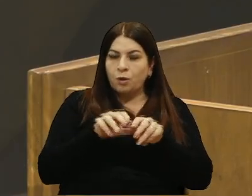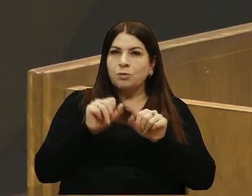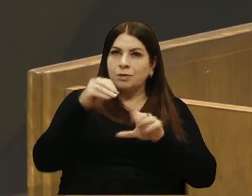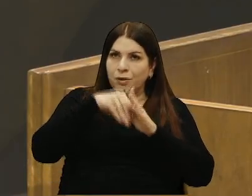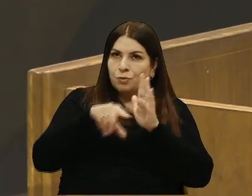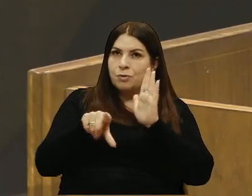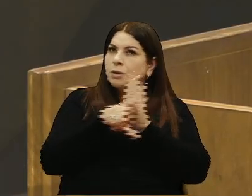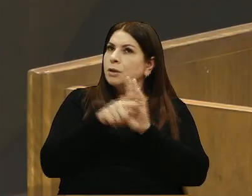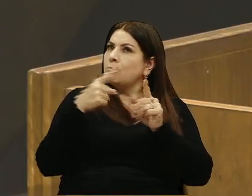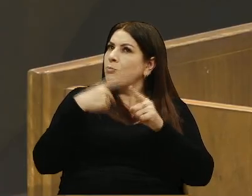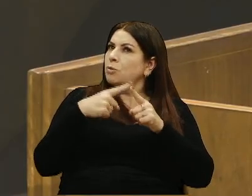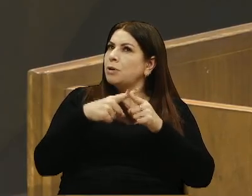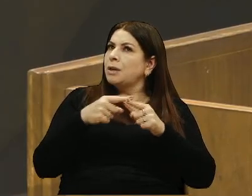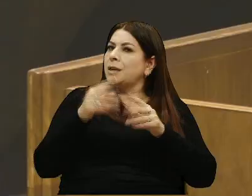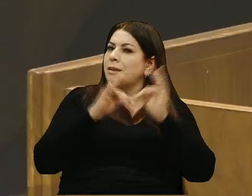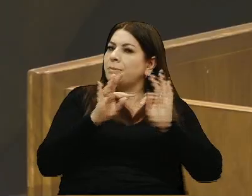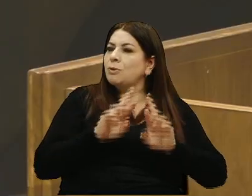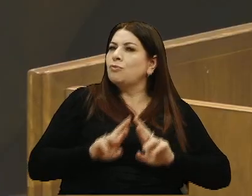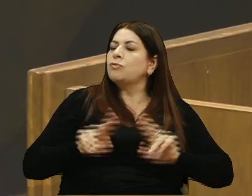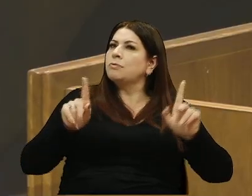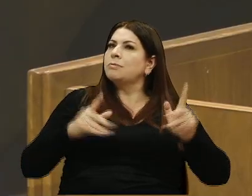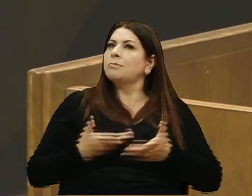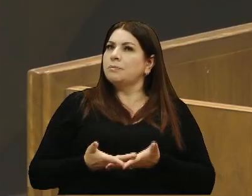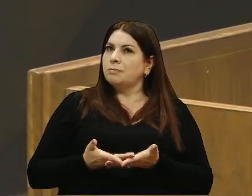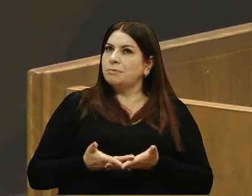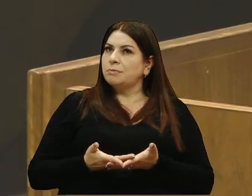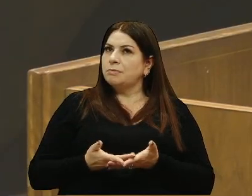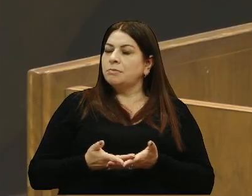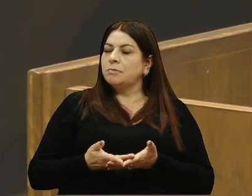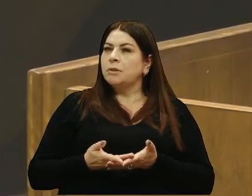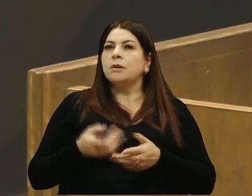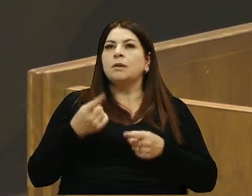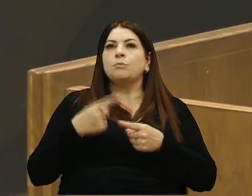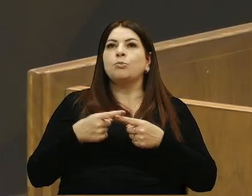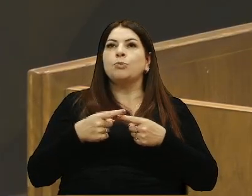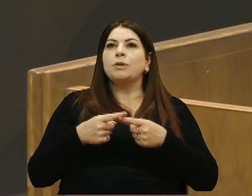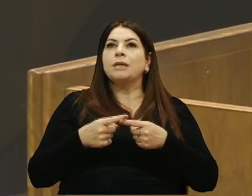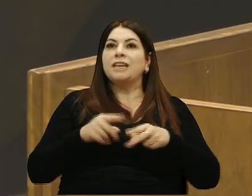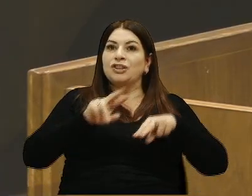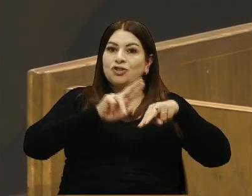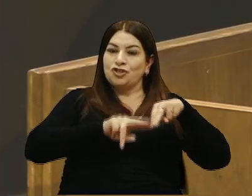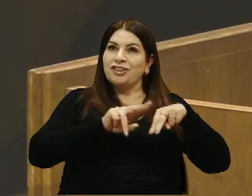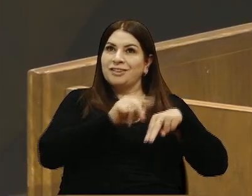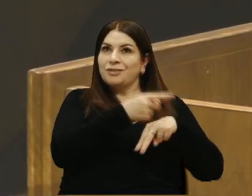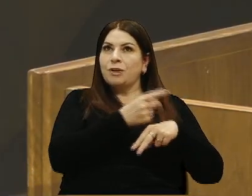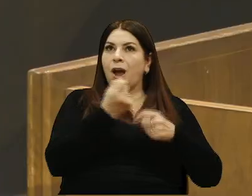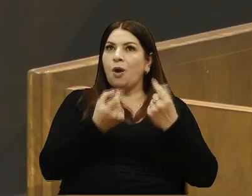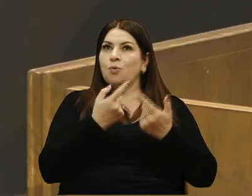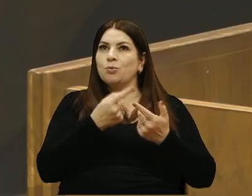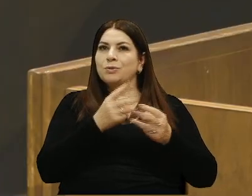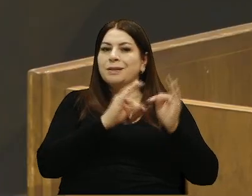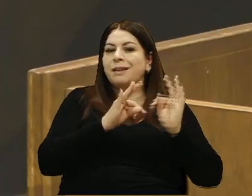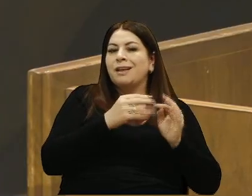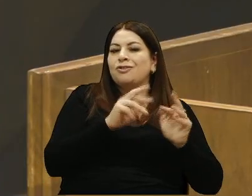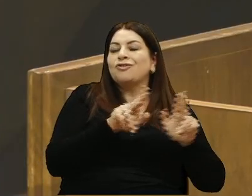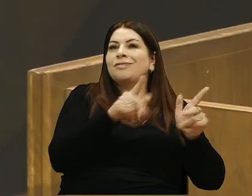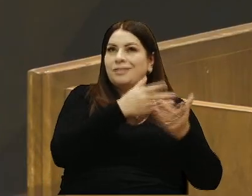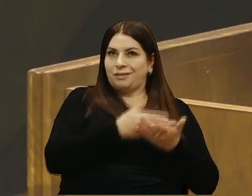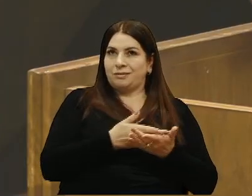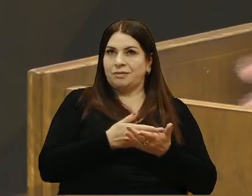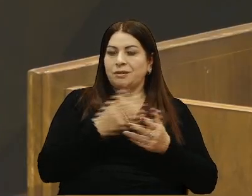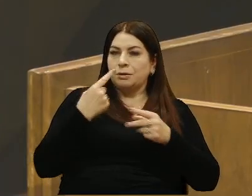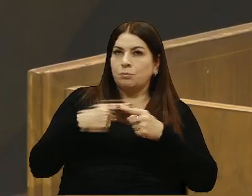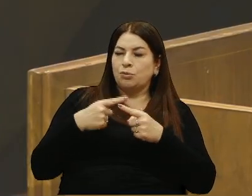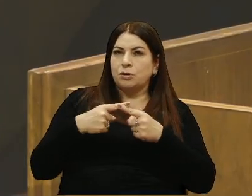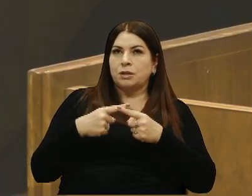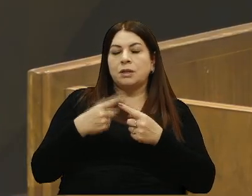lei, por que há tratamentos diferentes? Por que, por causa de gênero, alguns são tratados diferentes? Por que,